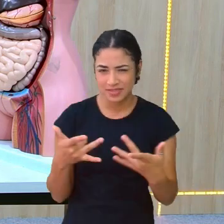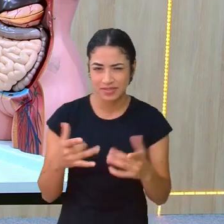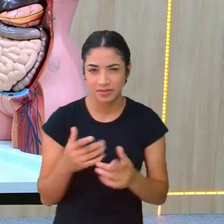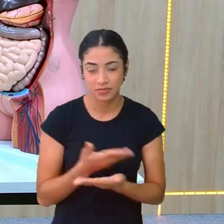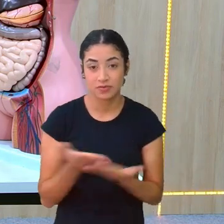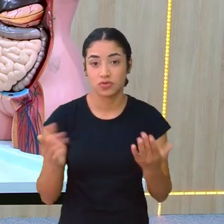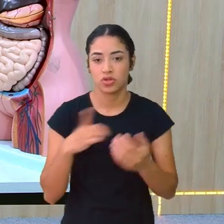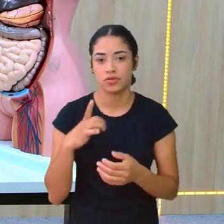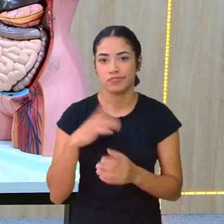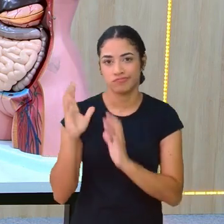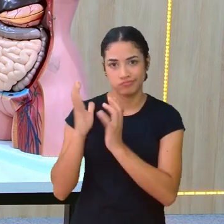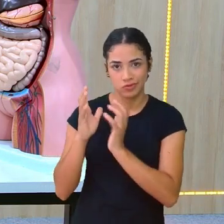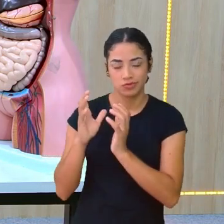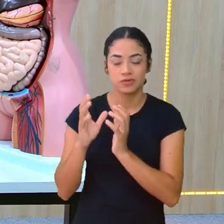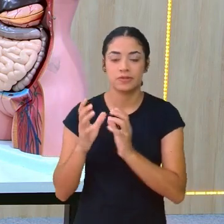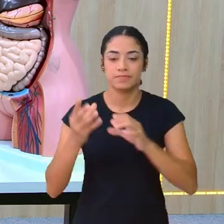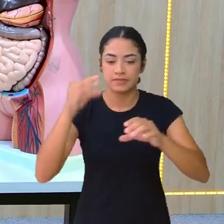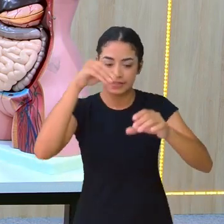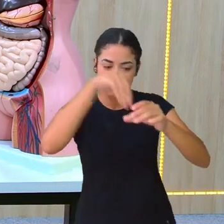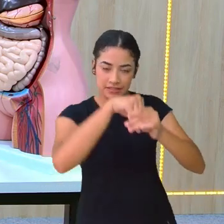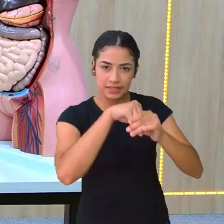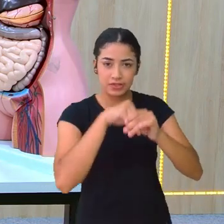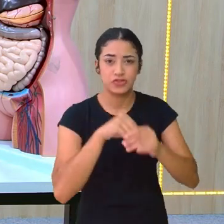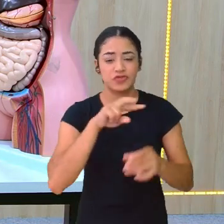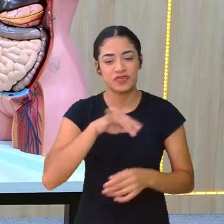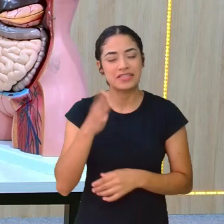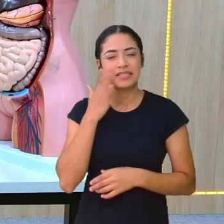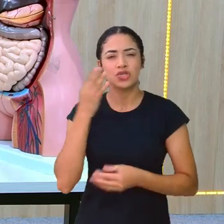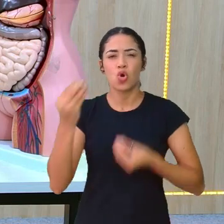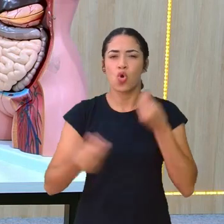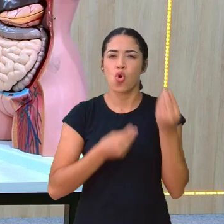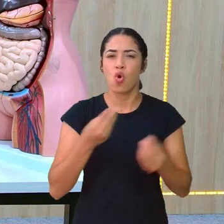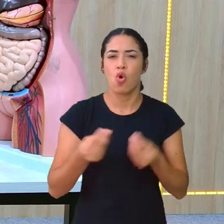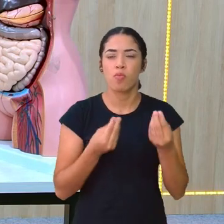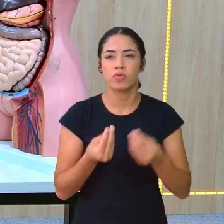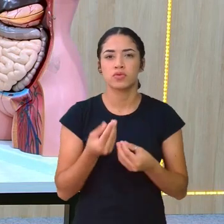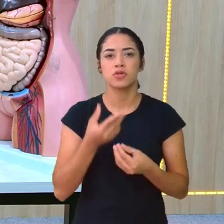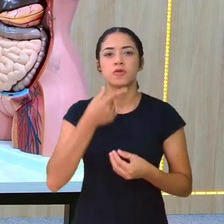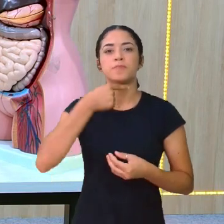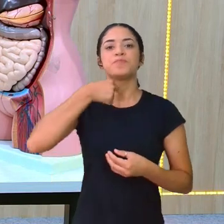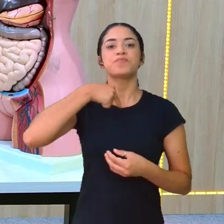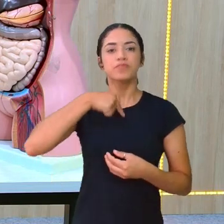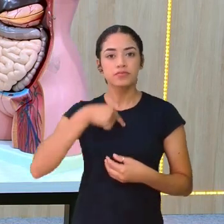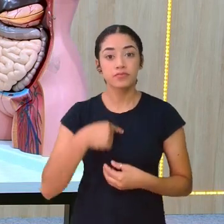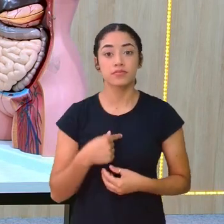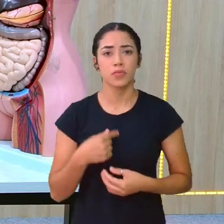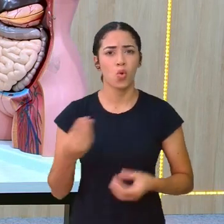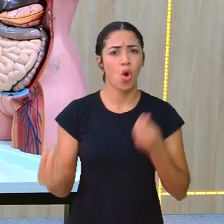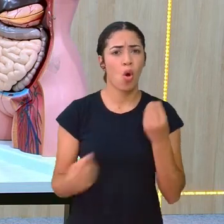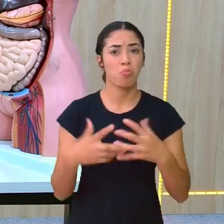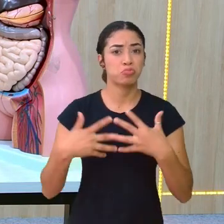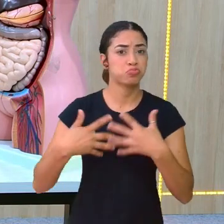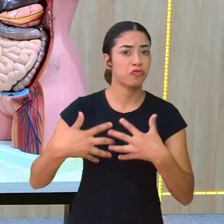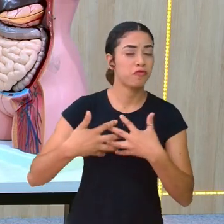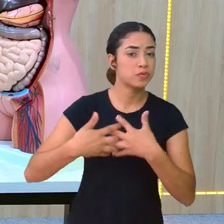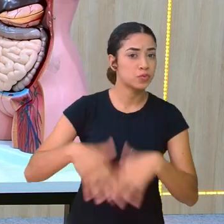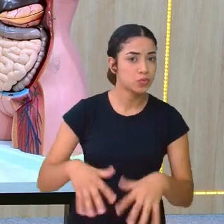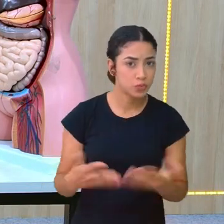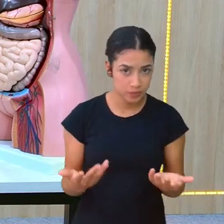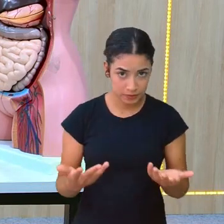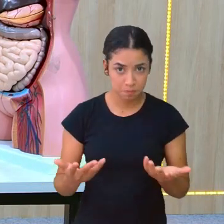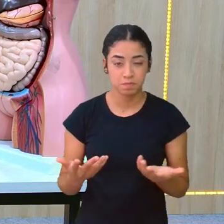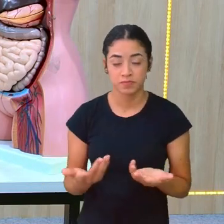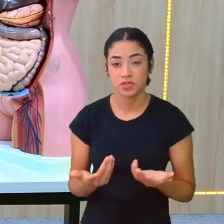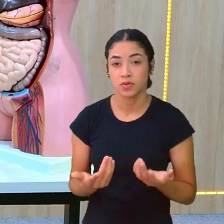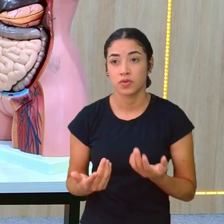bolinha, eu vou colocar aqui para a gente entender como é que o esôfago engole. Ó. Então, o tecido é